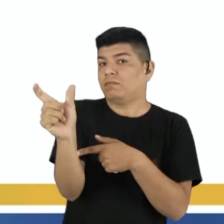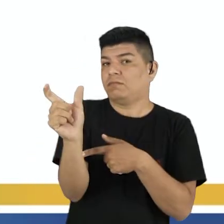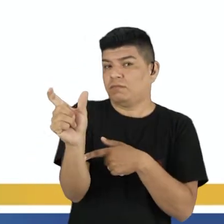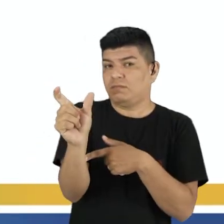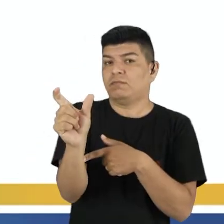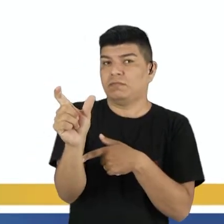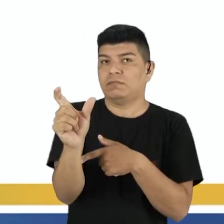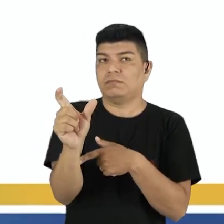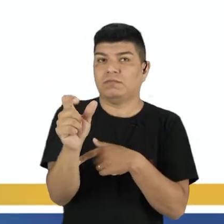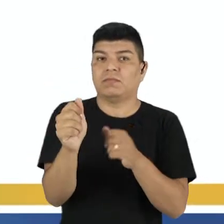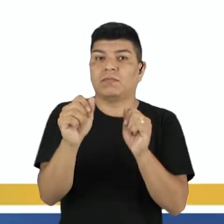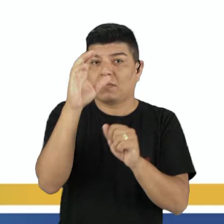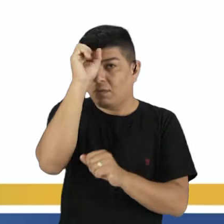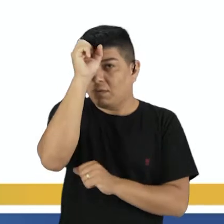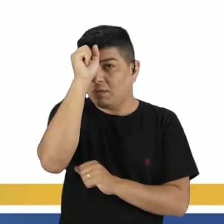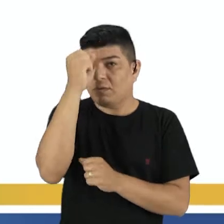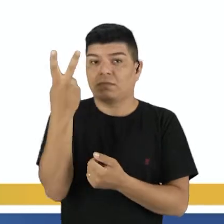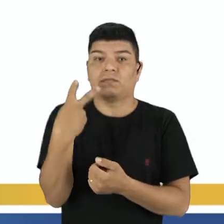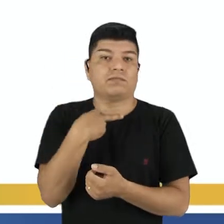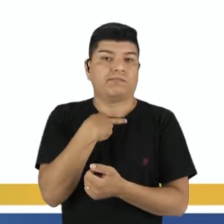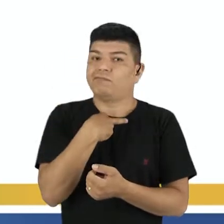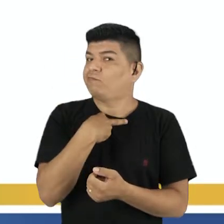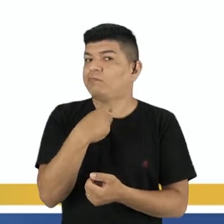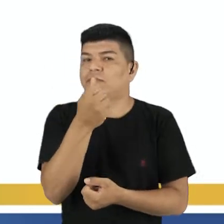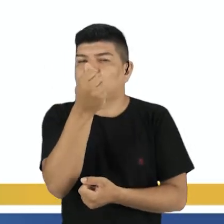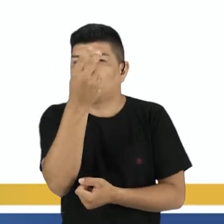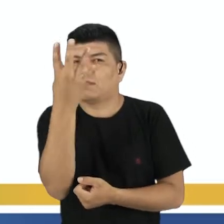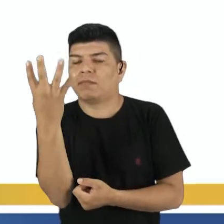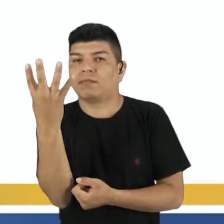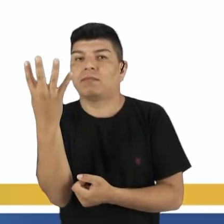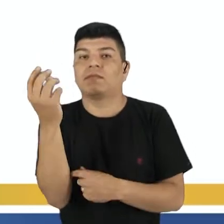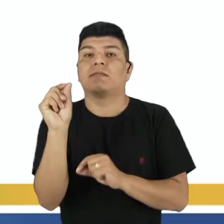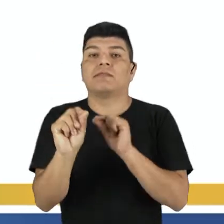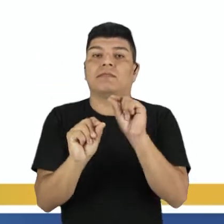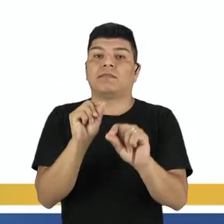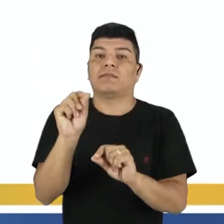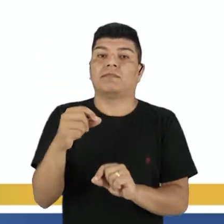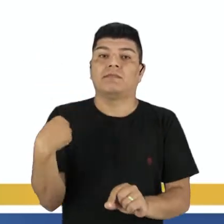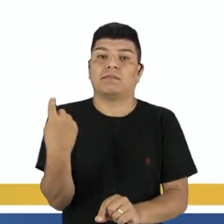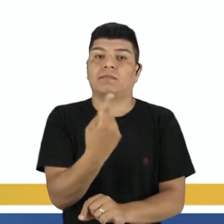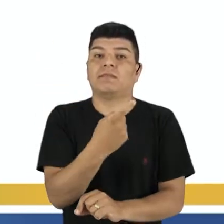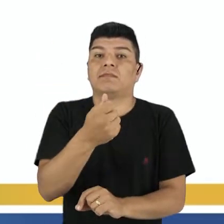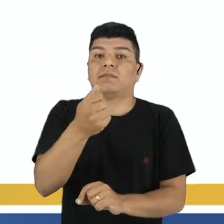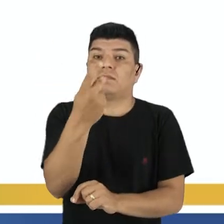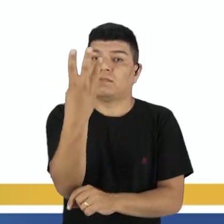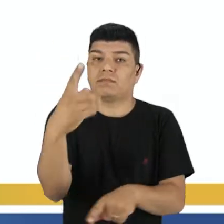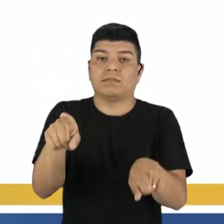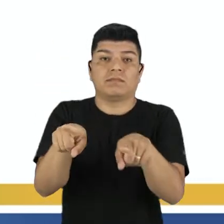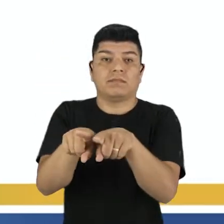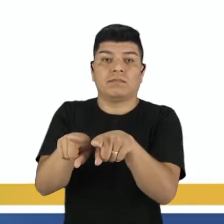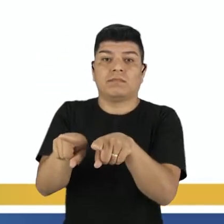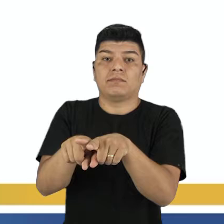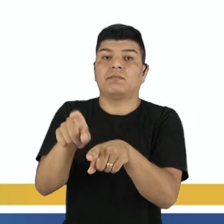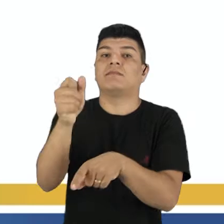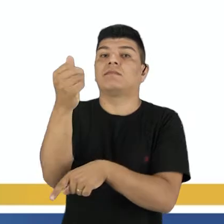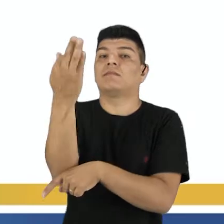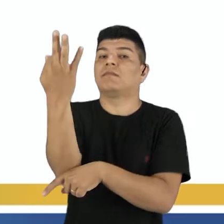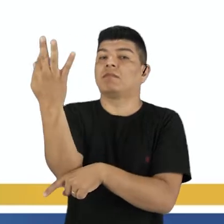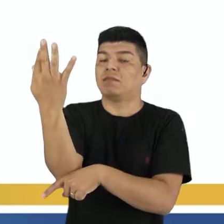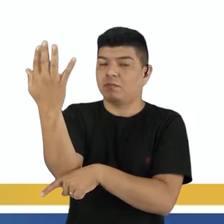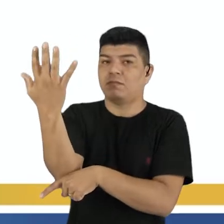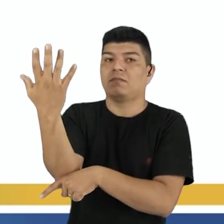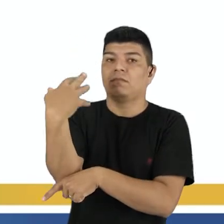certo? Então, como nós aprendemos, a gente não pode contar. Aí entra o papel dos nossos quantificadores na hora de contar